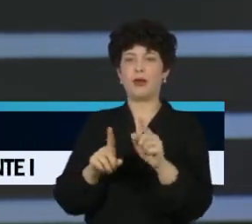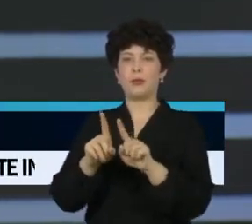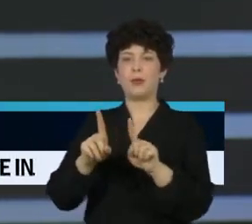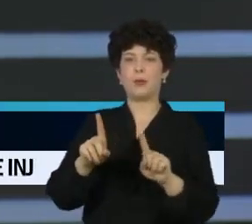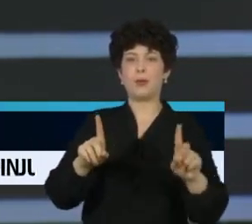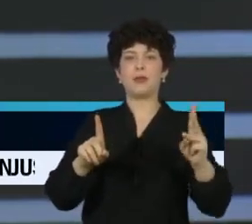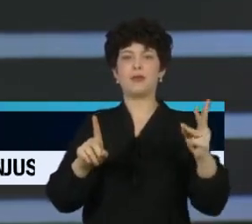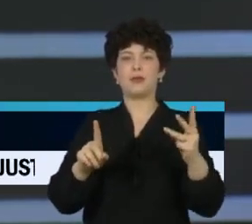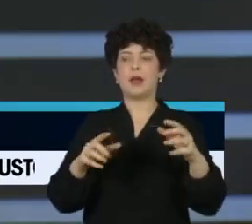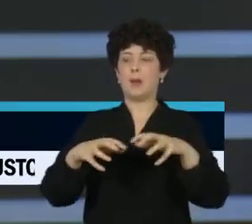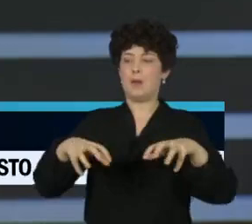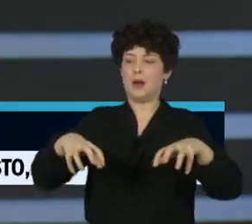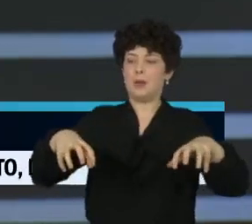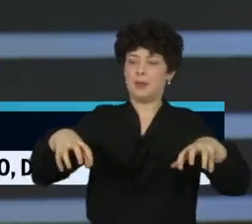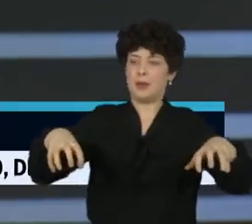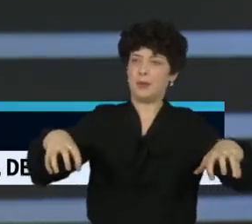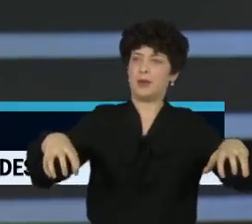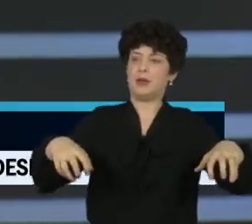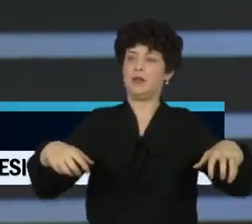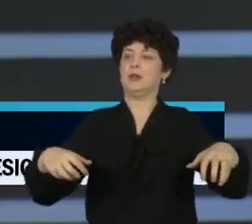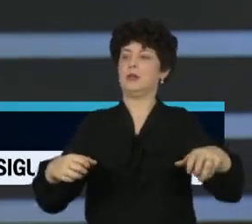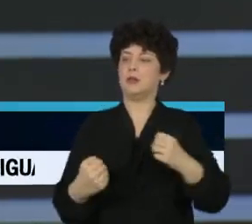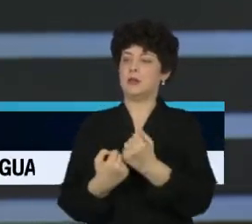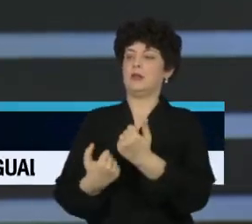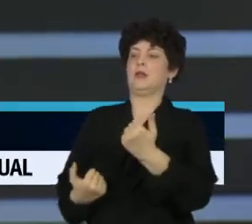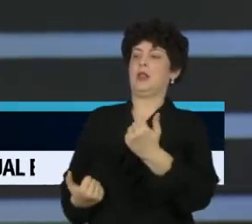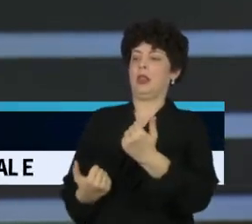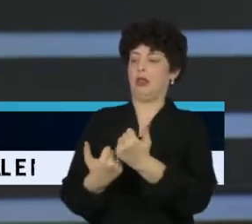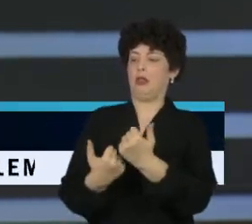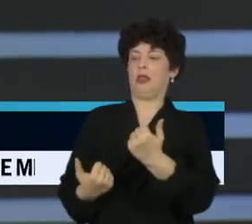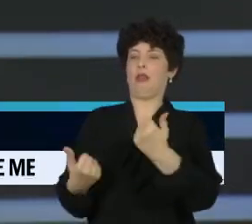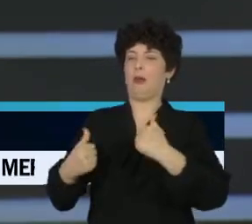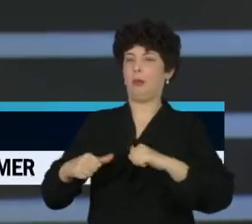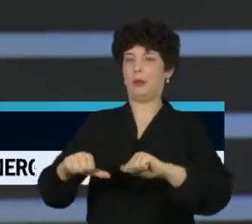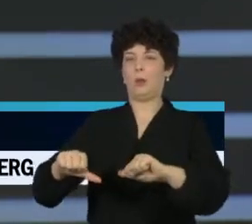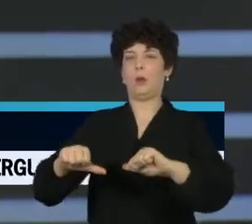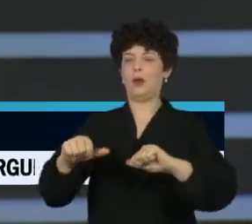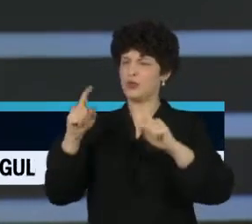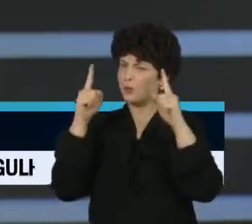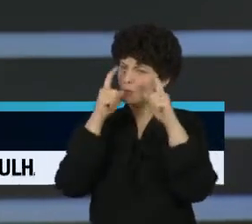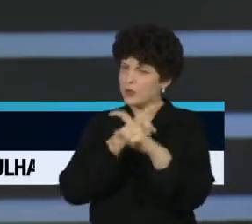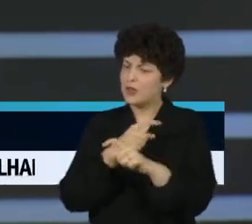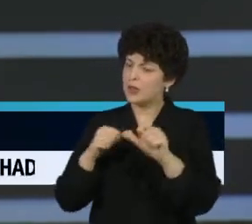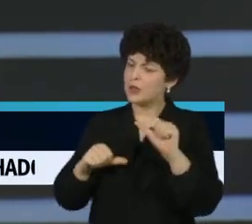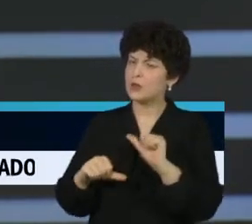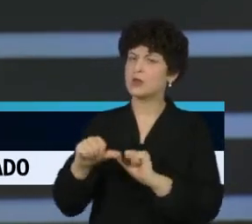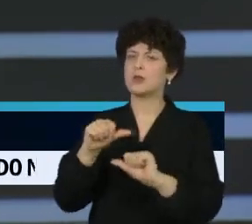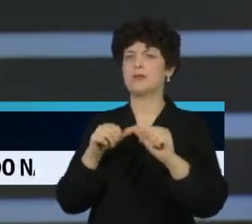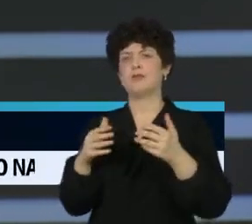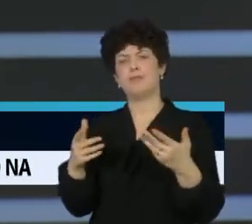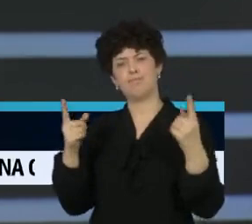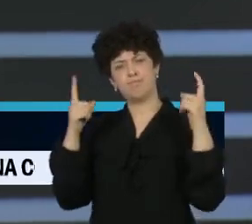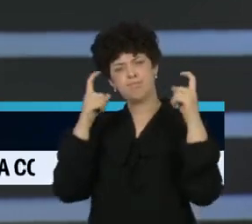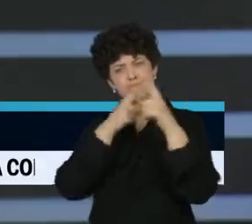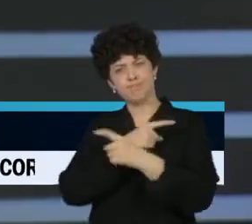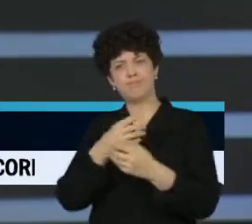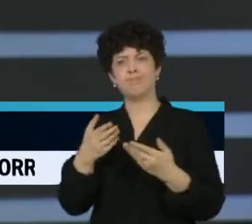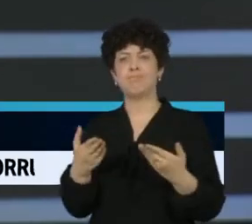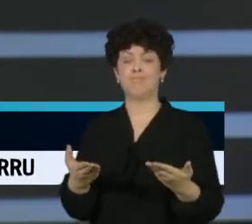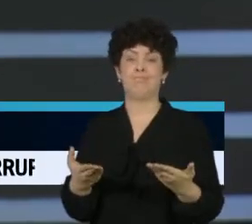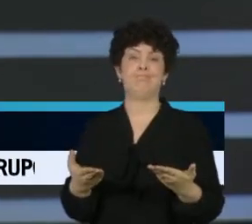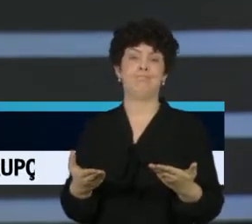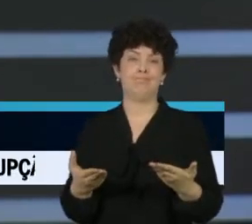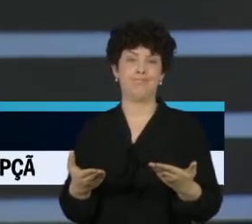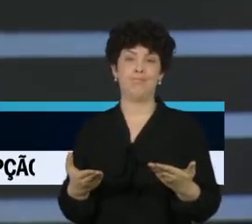A polarização aumenta, ela parece uma coisa que não, é difícil mudar, né? Vai ser muito difícil mudar.